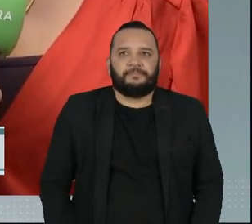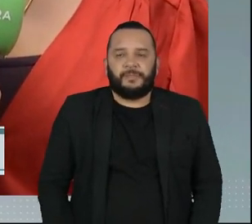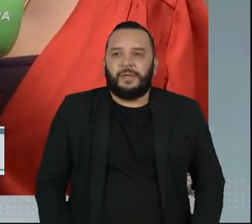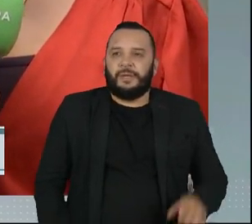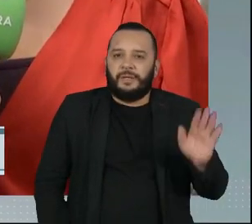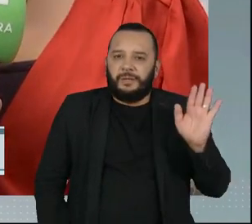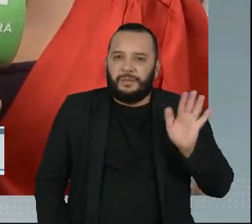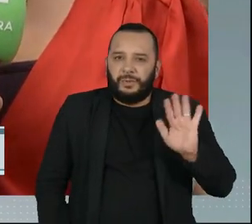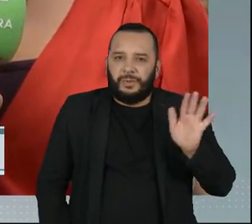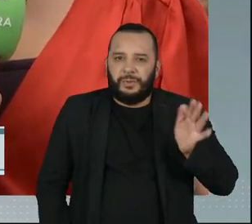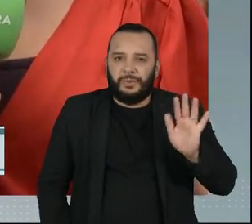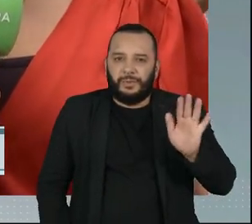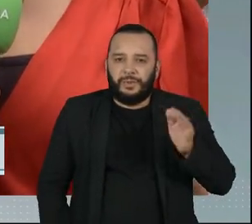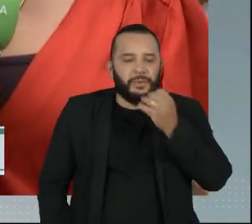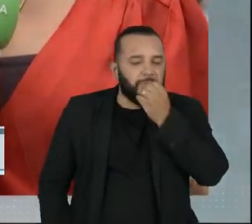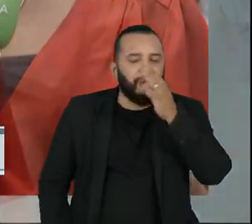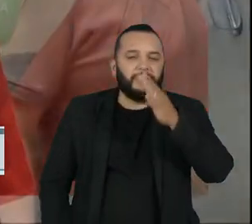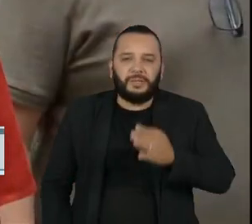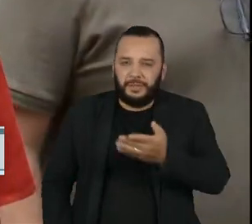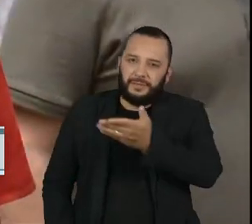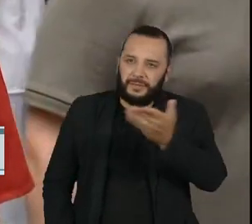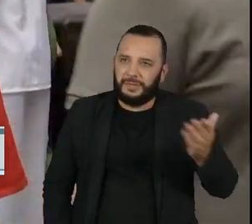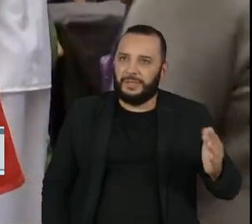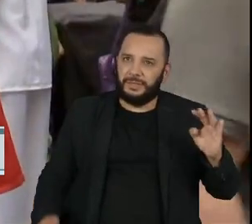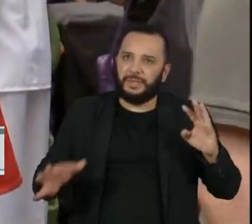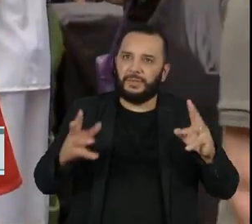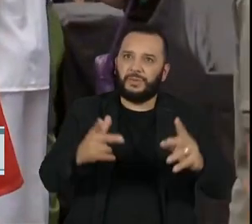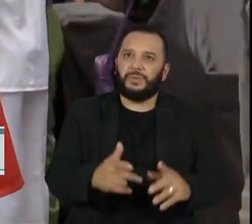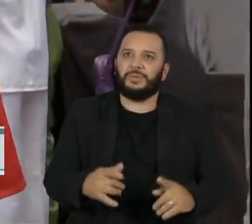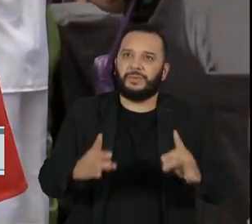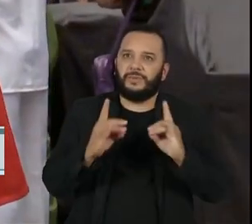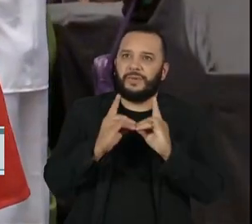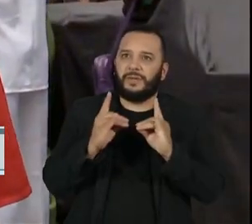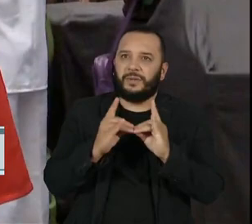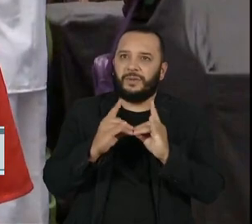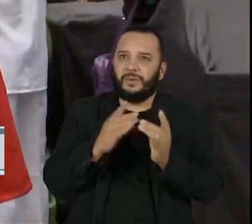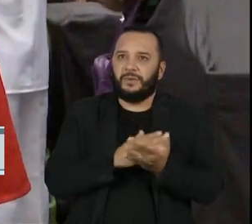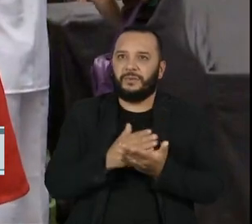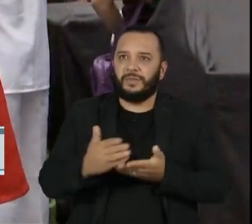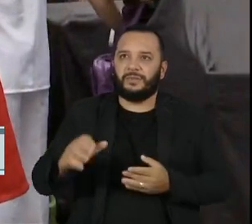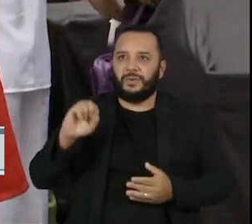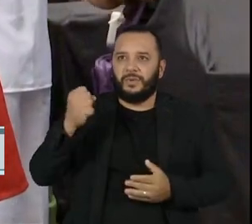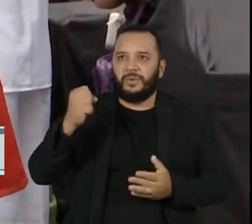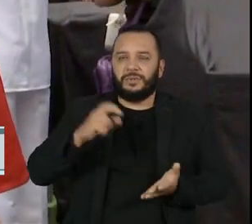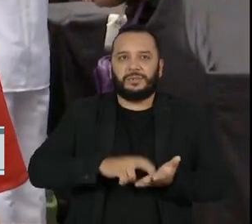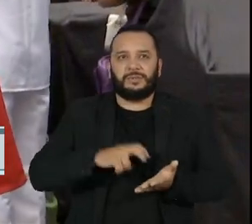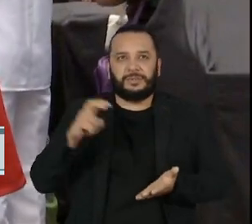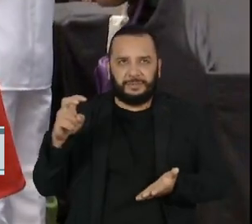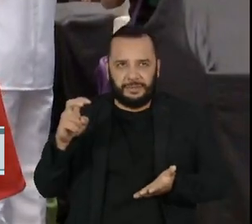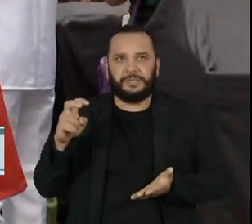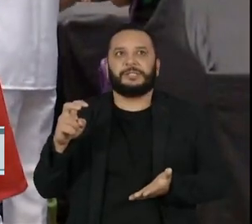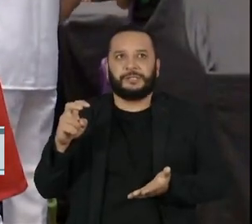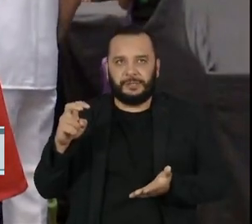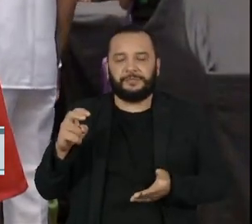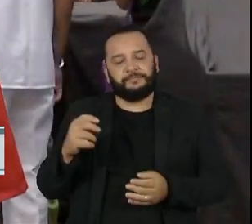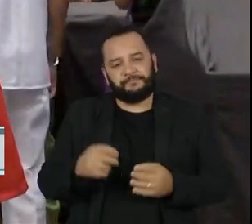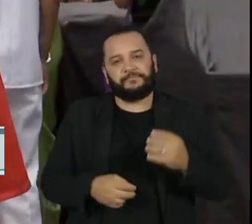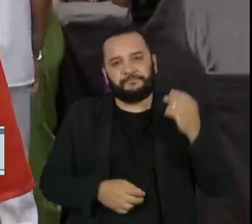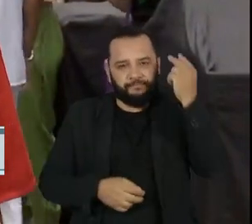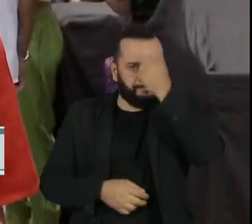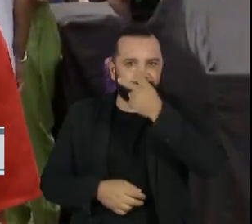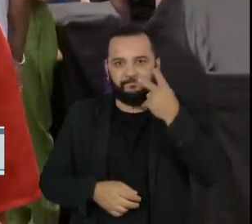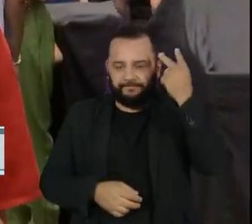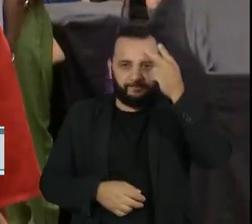Oi, Joyce. Uma boa tarde para você, boa tarde a todos. O velório começou às 8 horas da manhã e por 2 horas